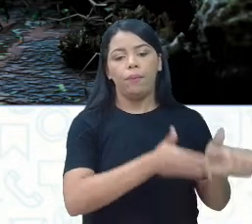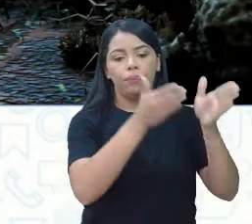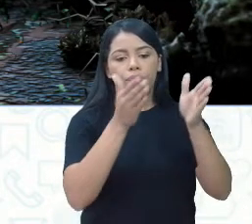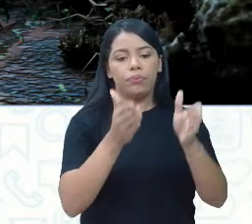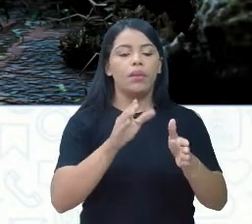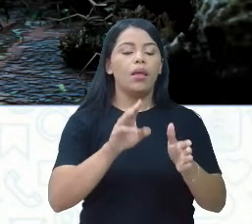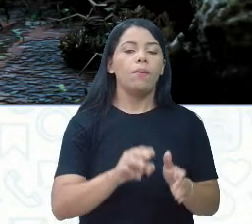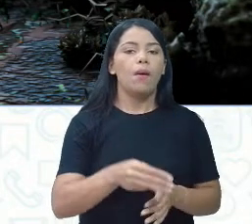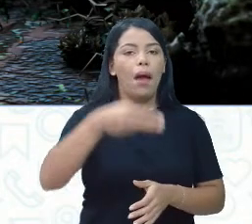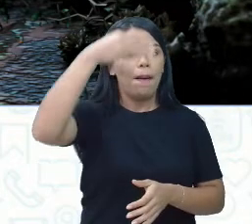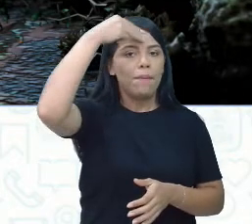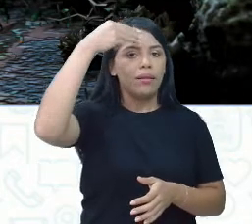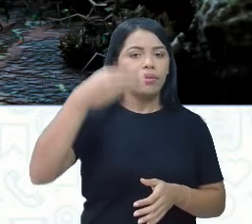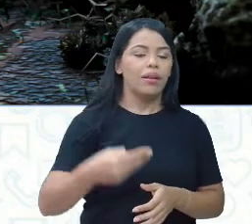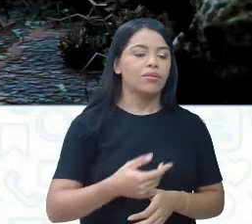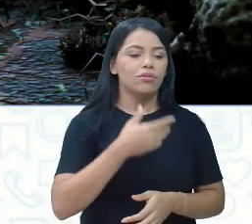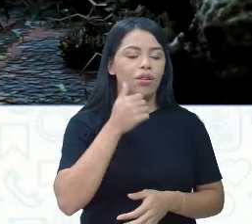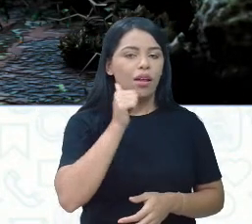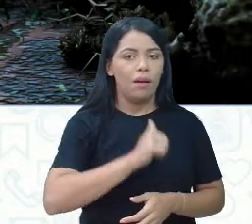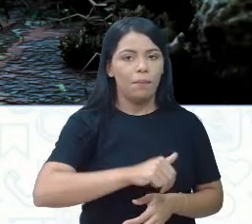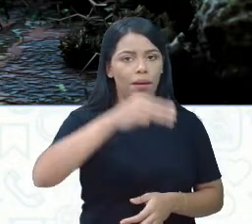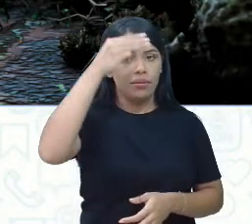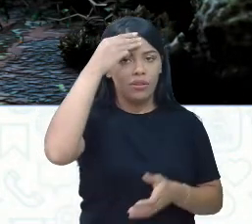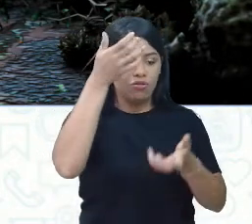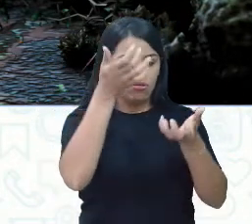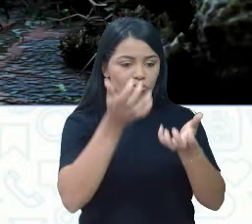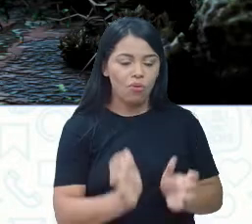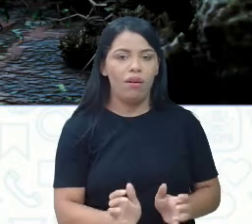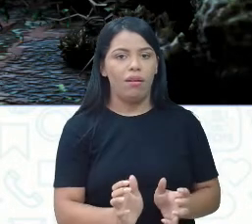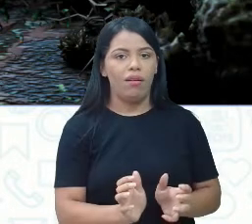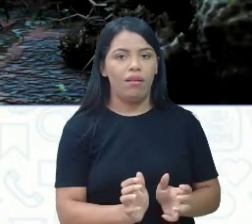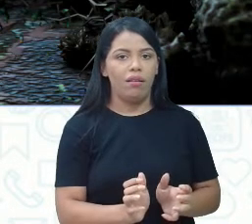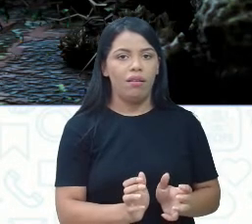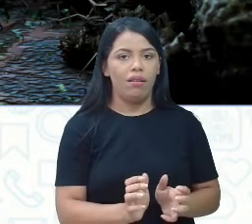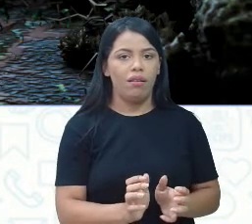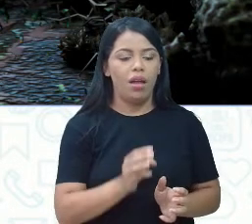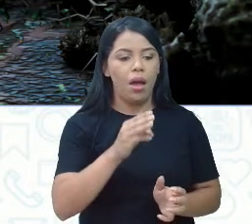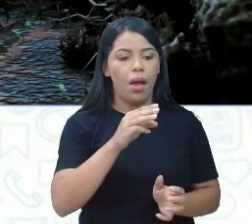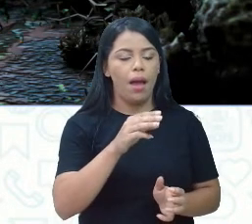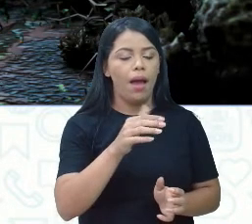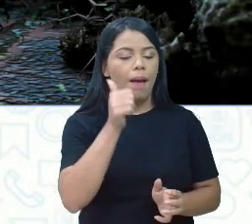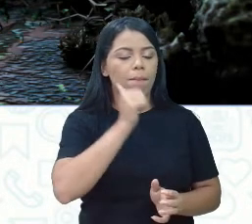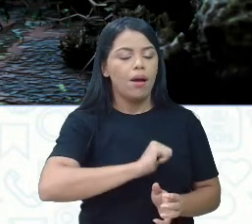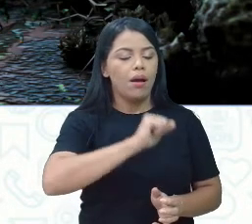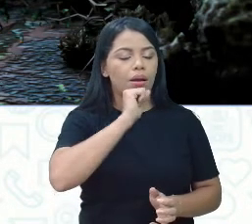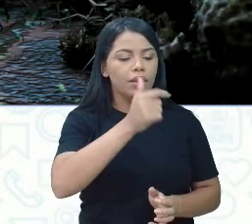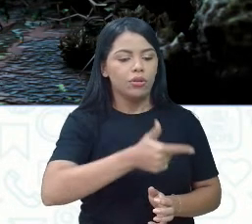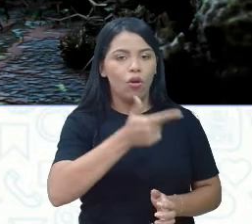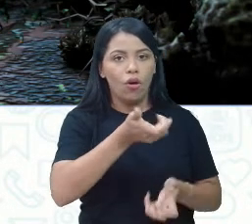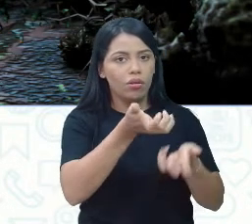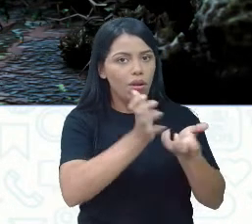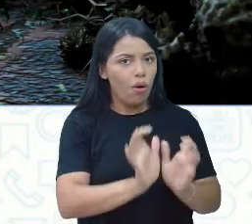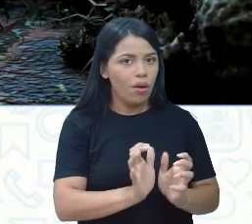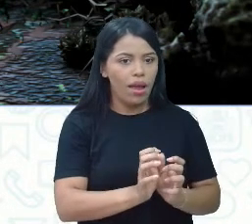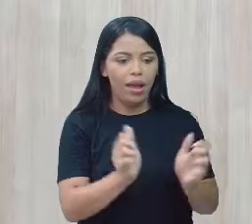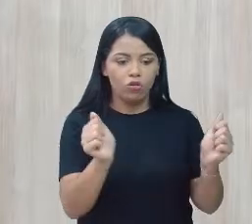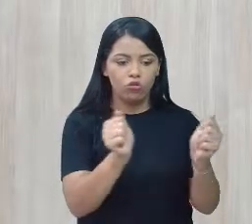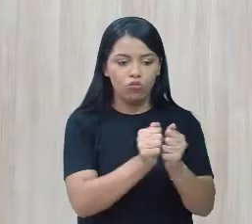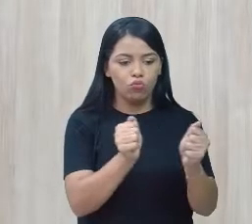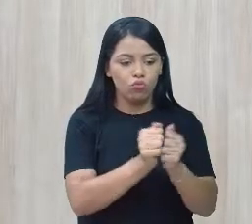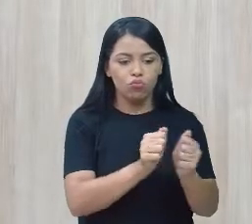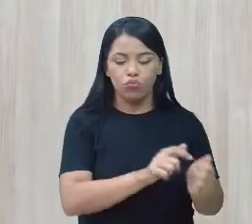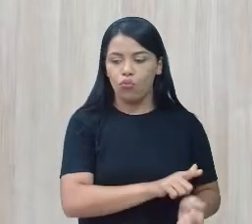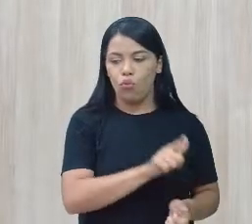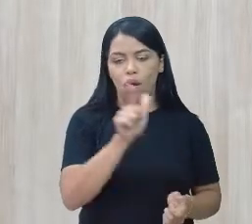se recusa a levar a Cinderela ao baile. Vixe, deu ruim. Então, Cinderela fica indignada, ela quer porque quer ir ao